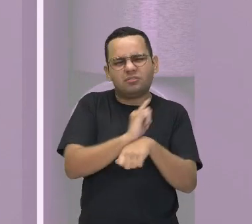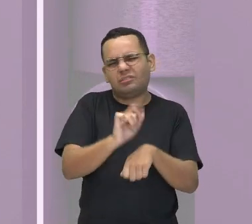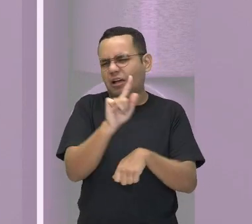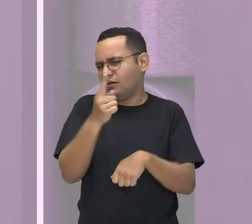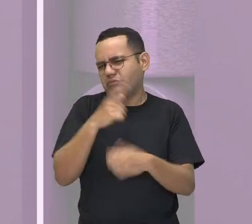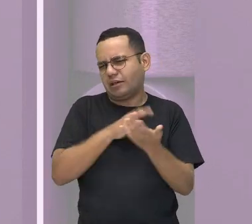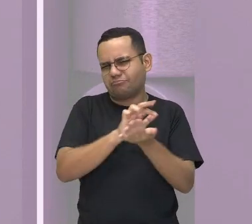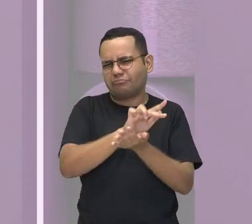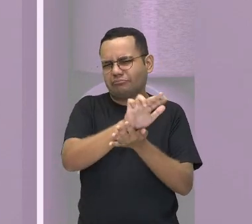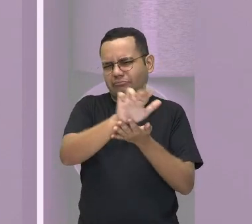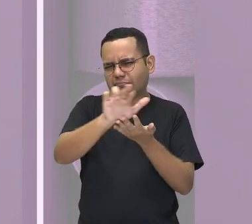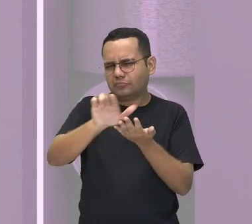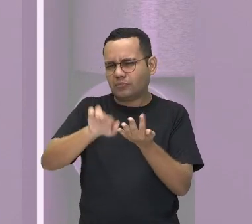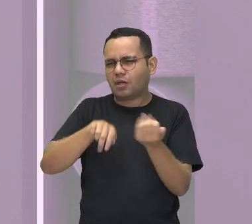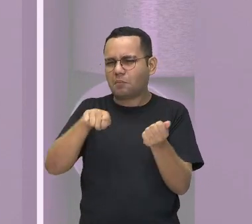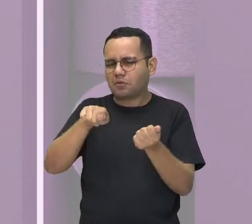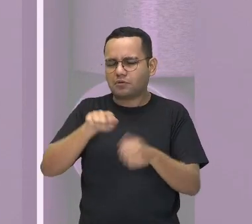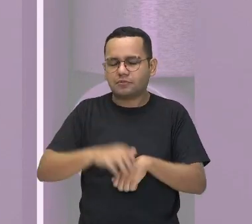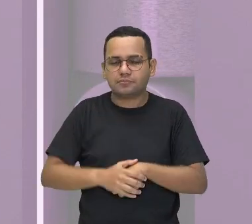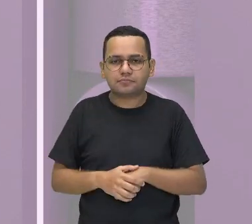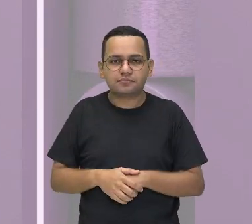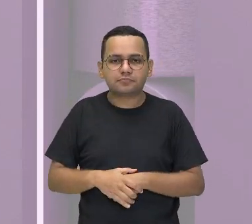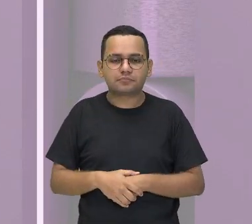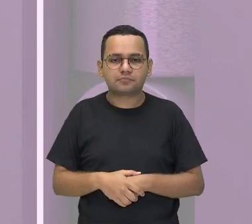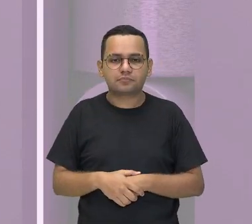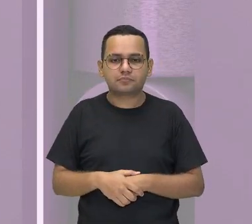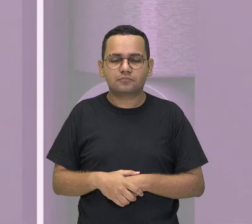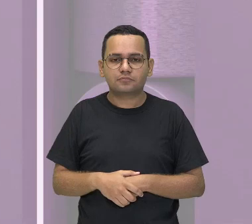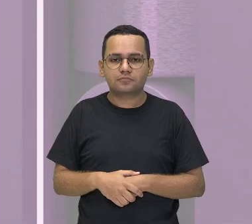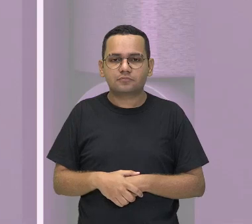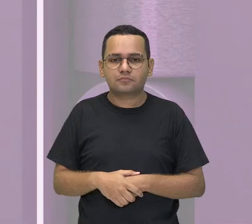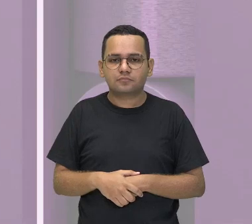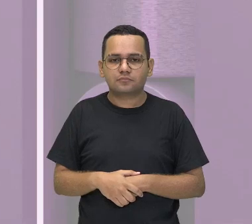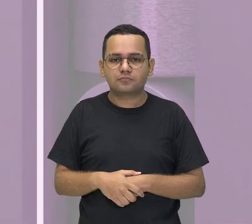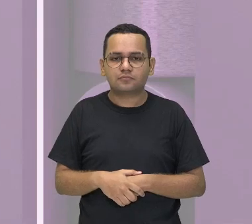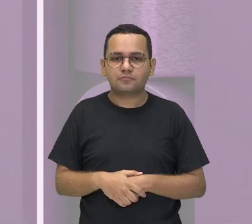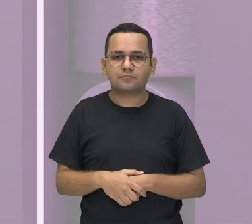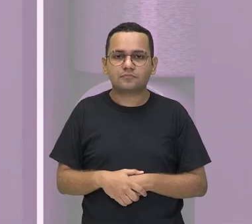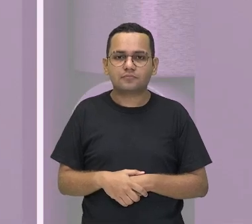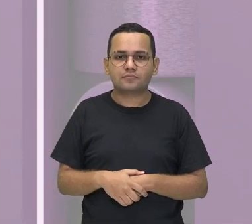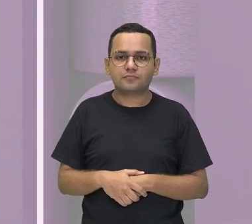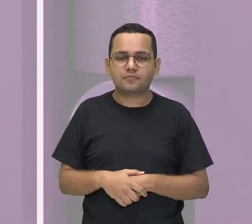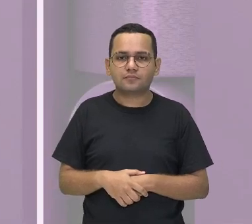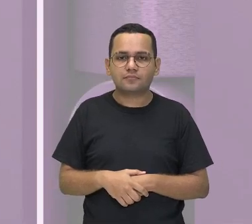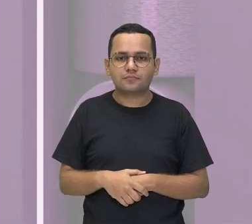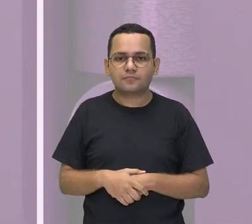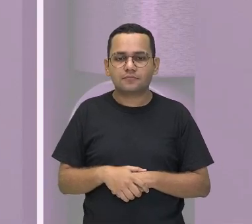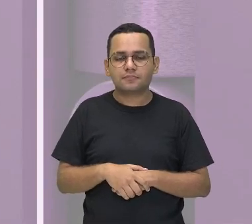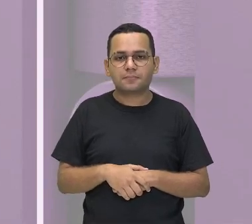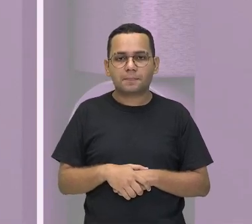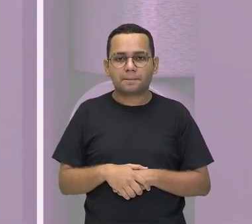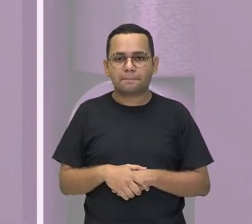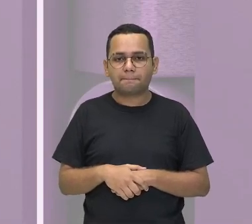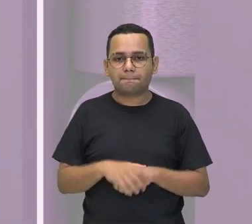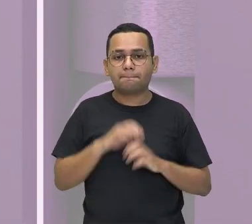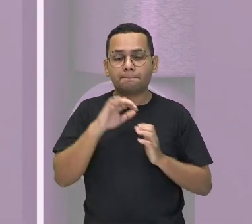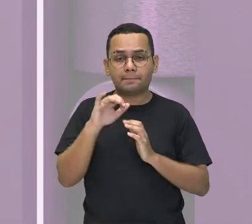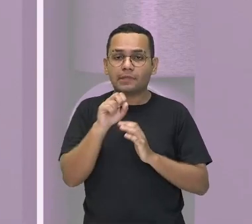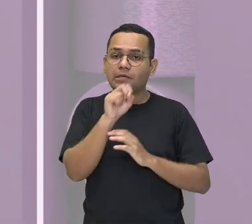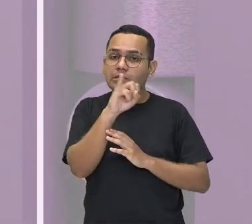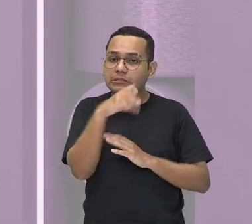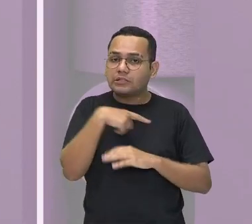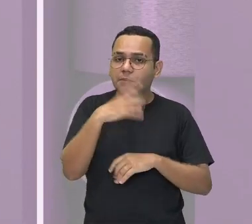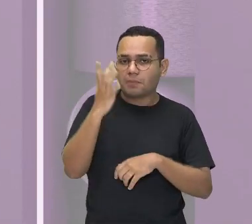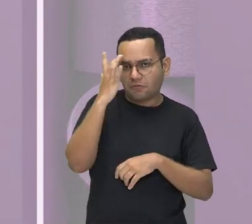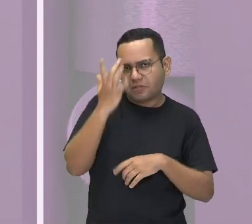outra maneira, tá bom? Mas se você tiver mais facilidade, tá bom, de calcular com o uso